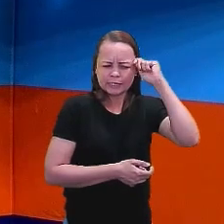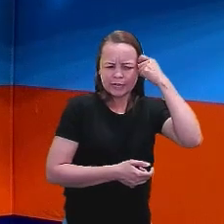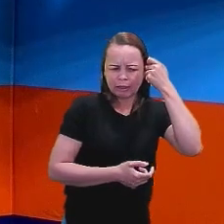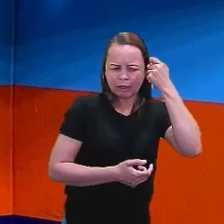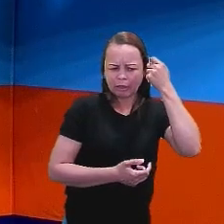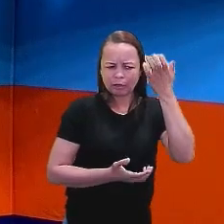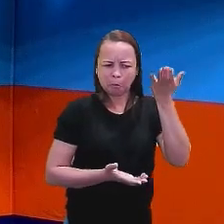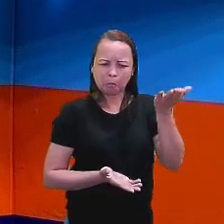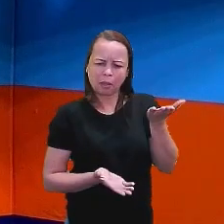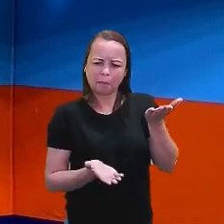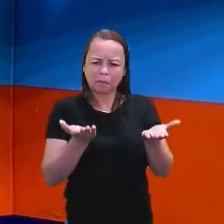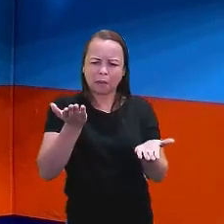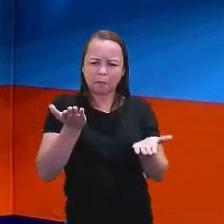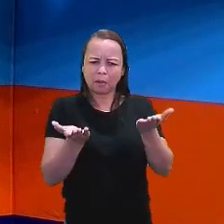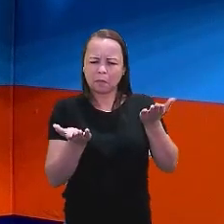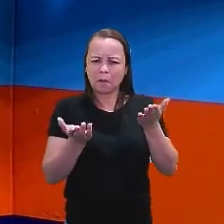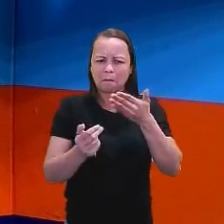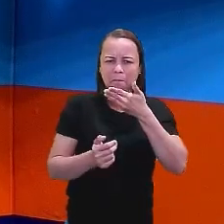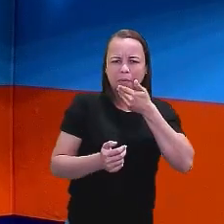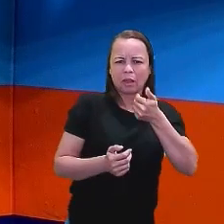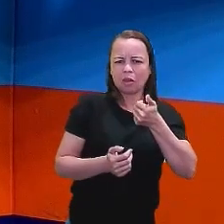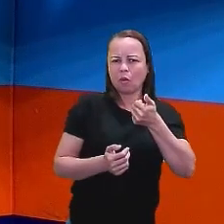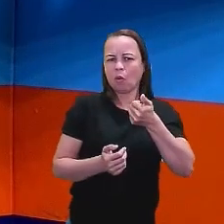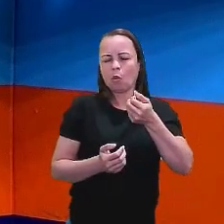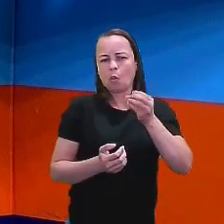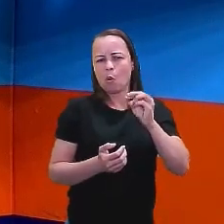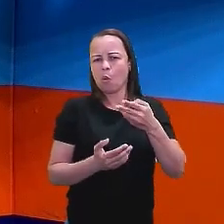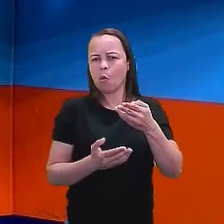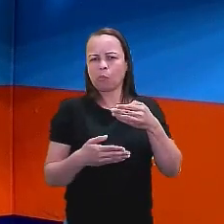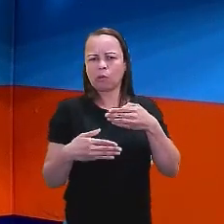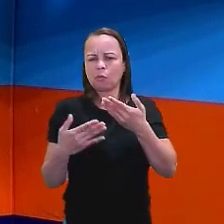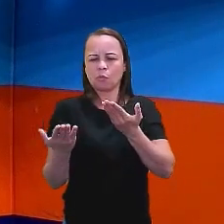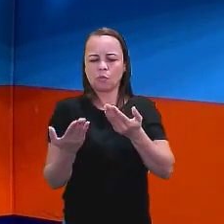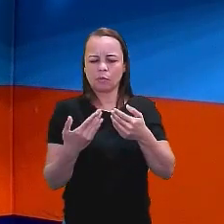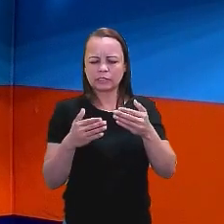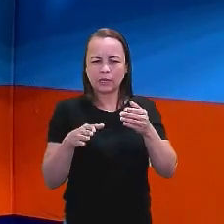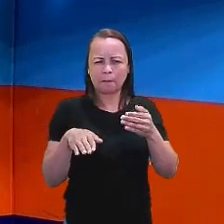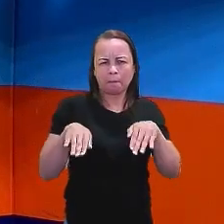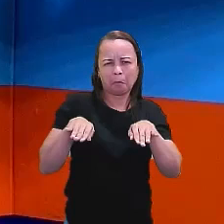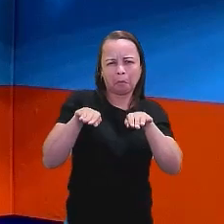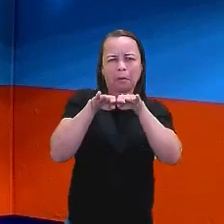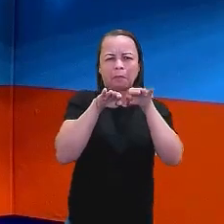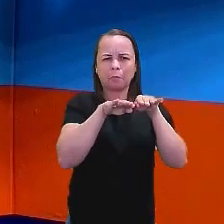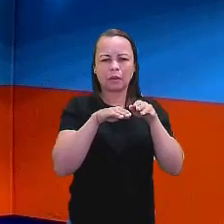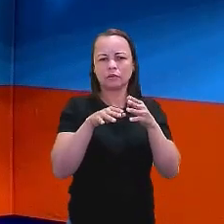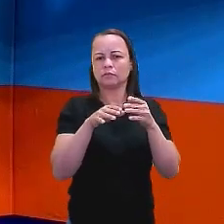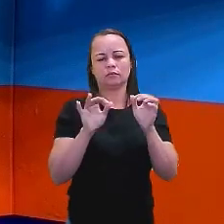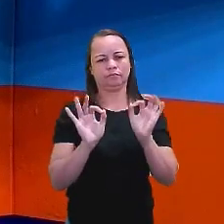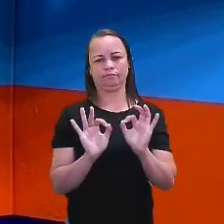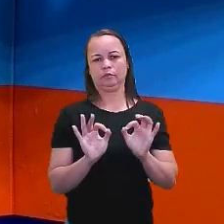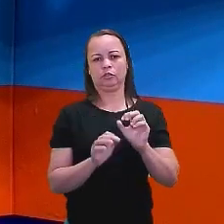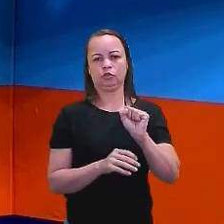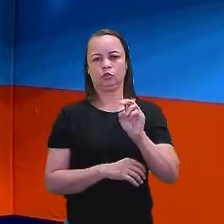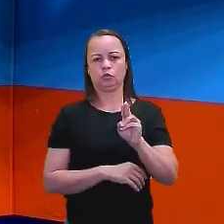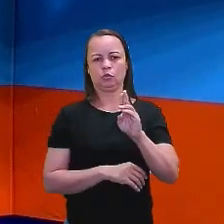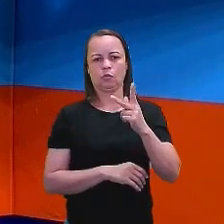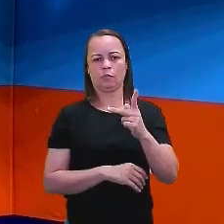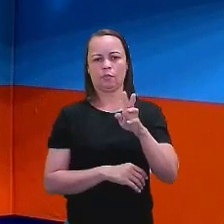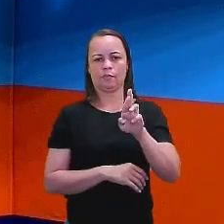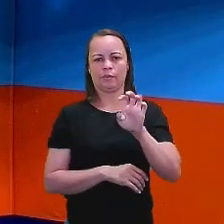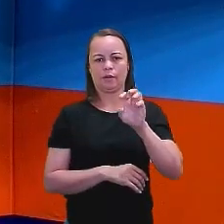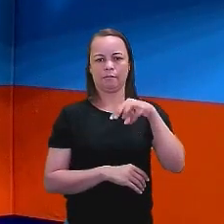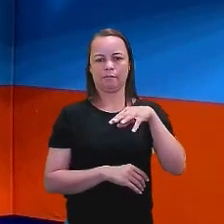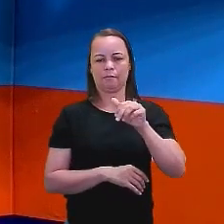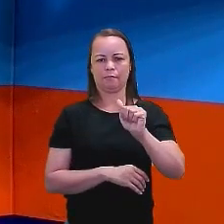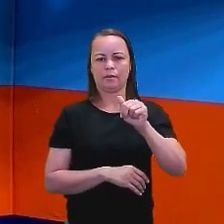como melhor ou algo que vai ter supremacia. Não. A ideia de consciência